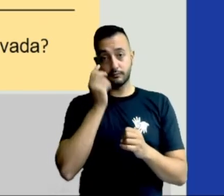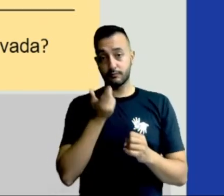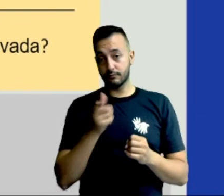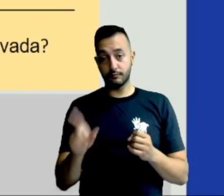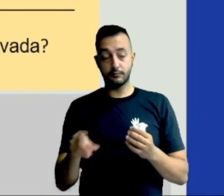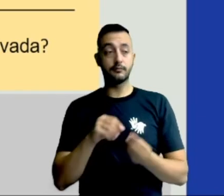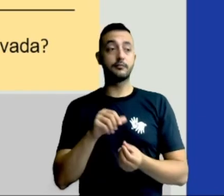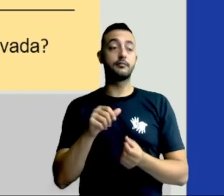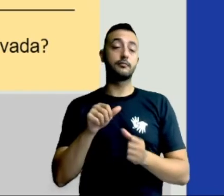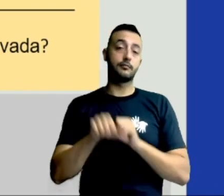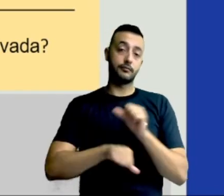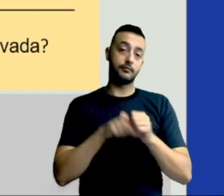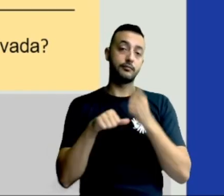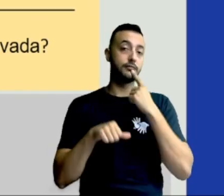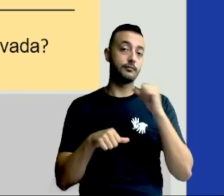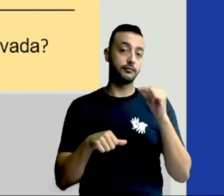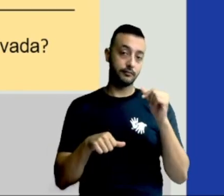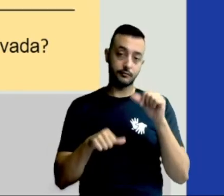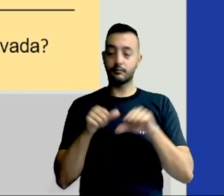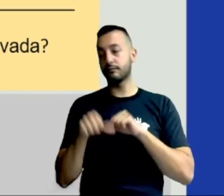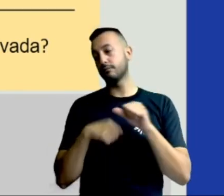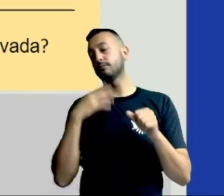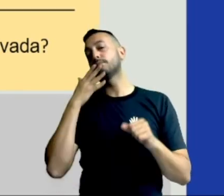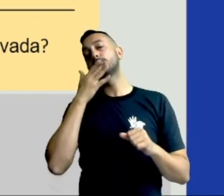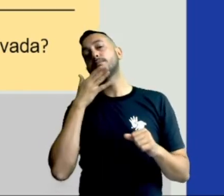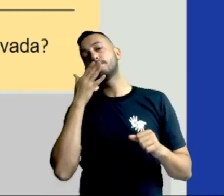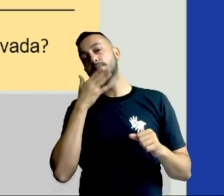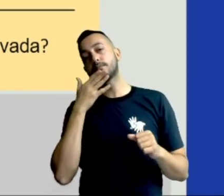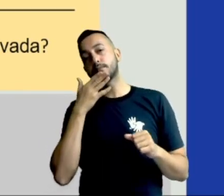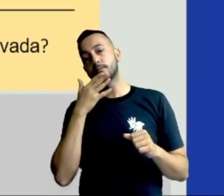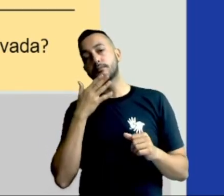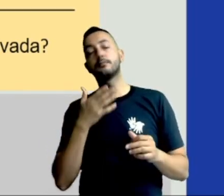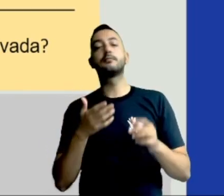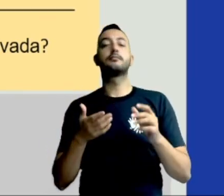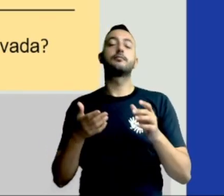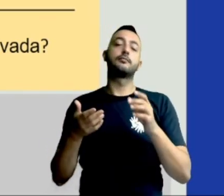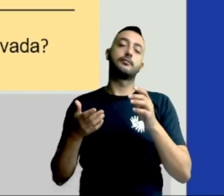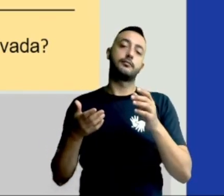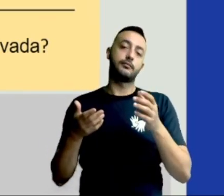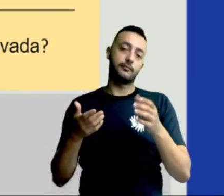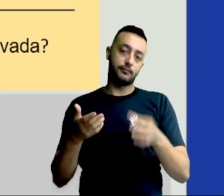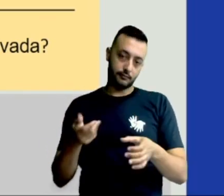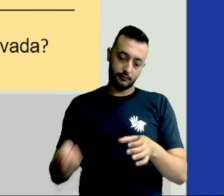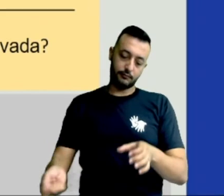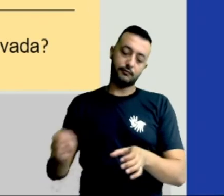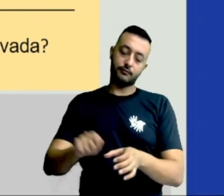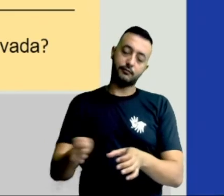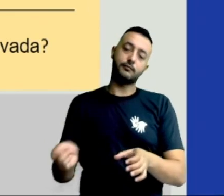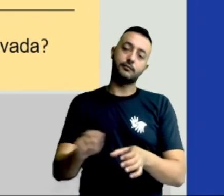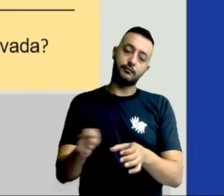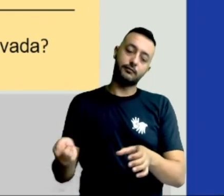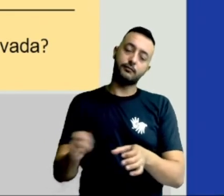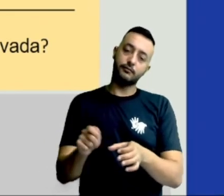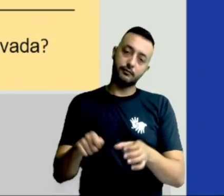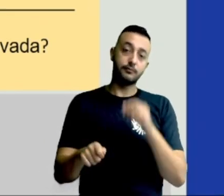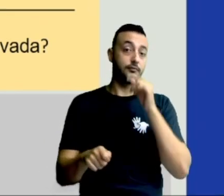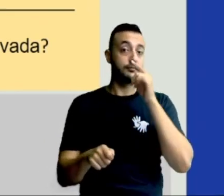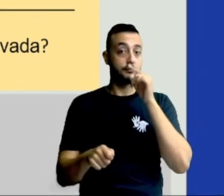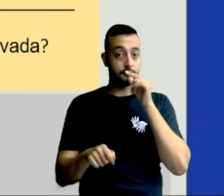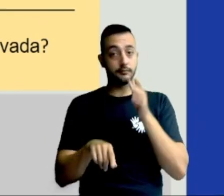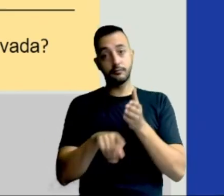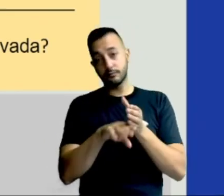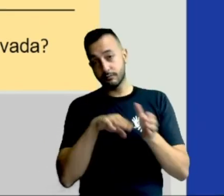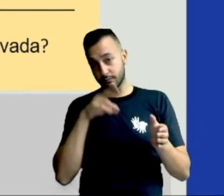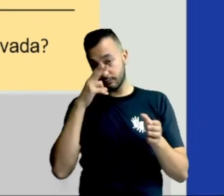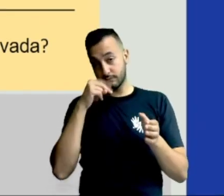experiência trocando o sal por açúcar e colocar a mesma quantidade de colheres de açúcar na mesma quantidade